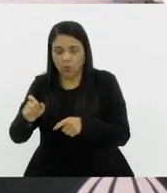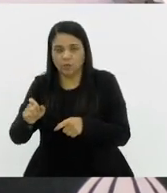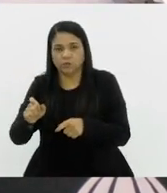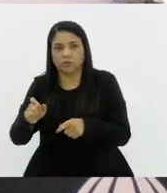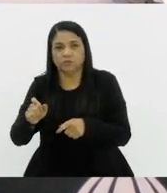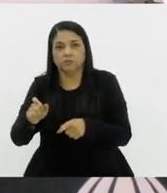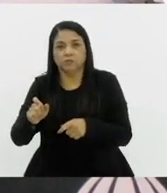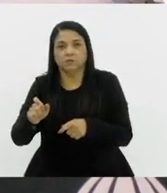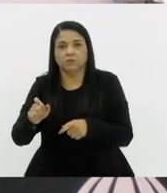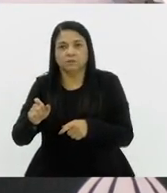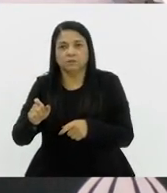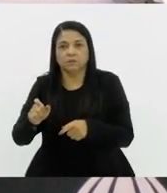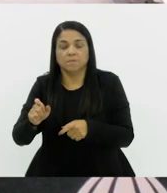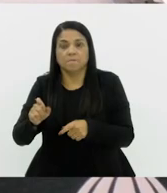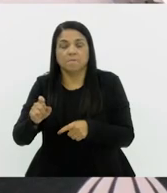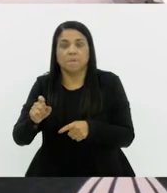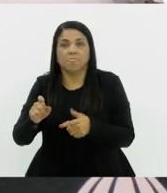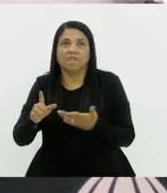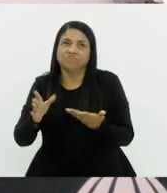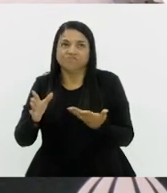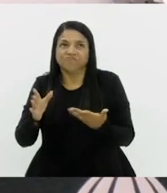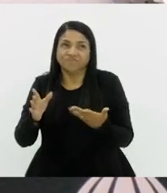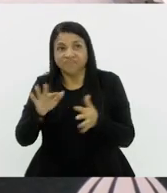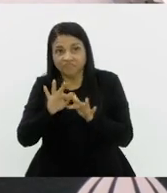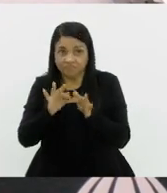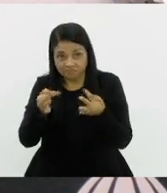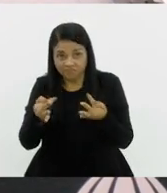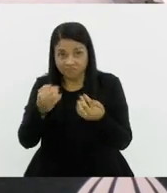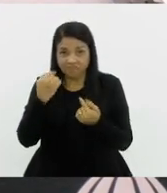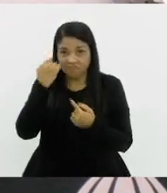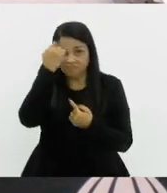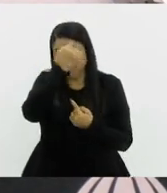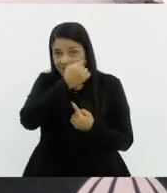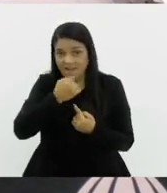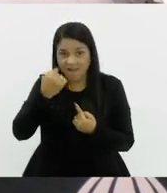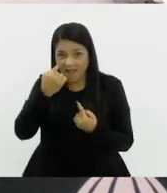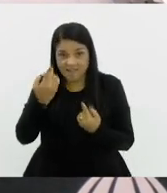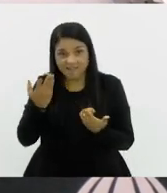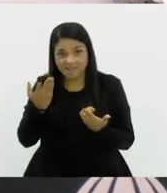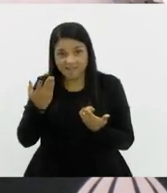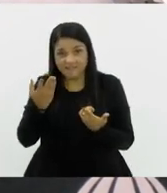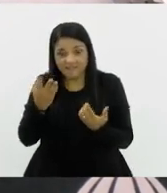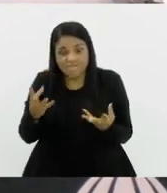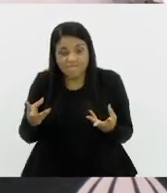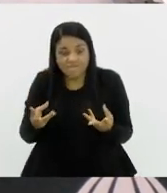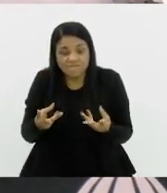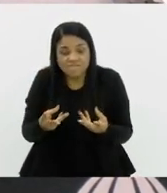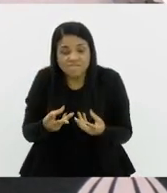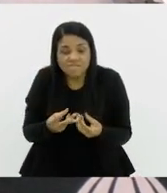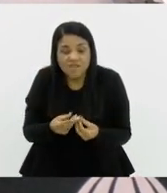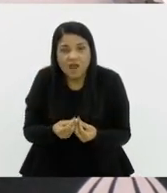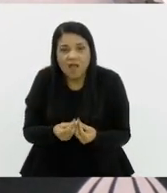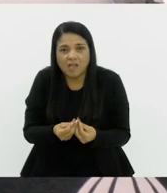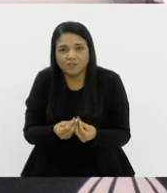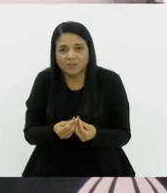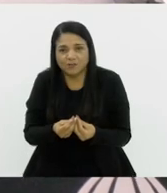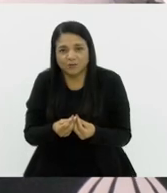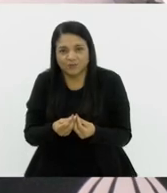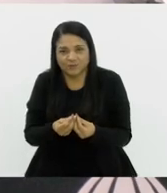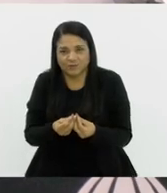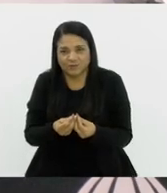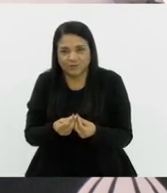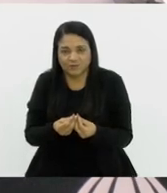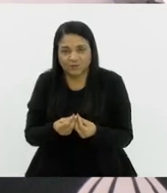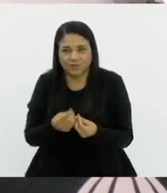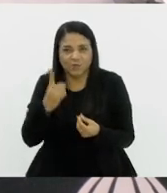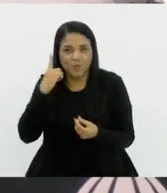Menos cara, digamos assim, para falar simplificadamente, uma edificação, mais frágil ela vai ser para o ruído. Então, quem mais vai